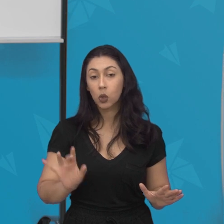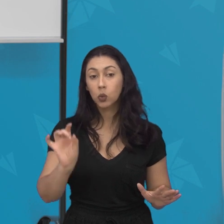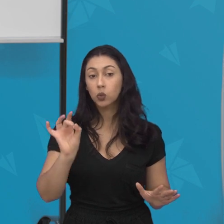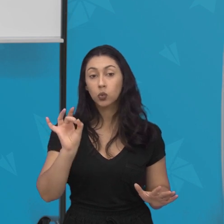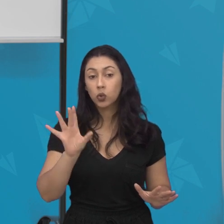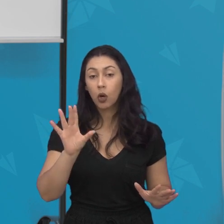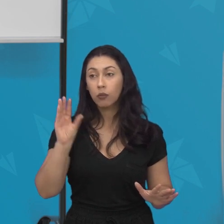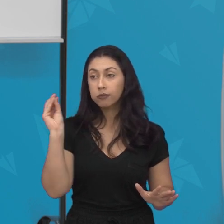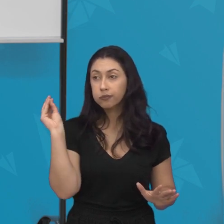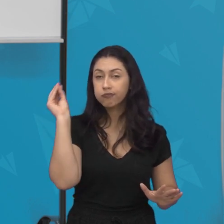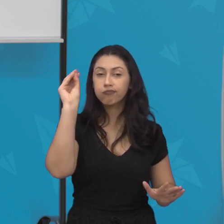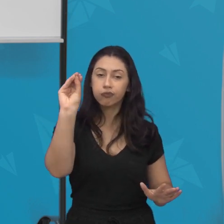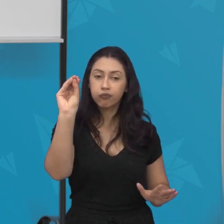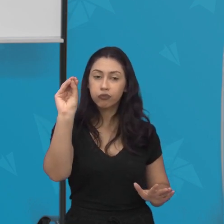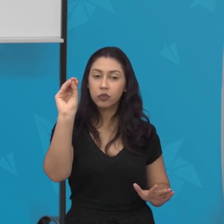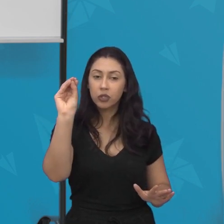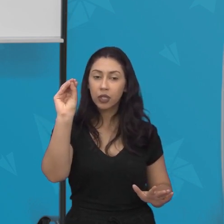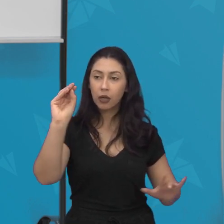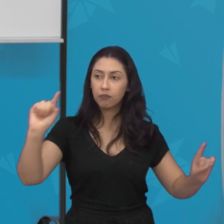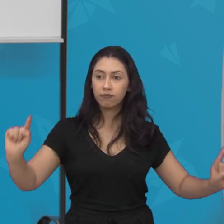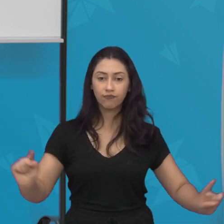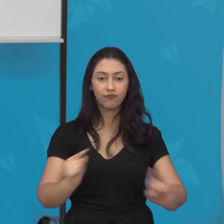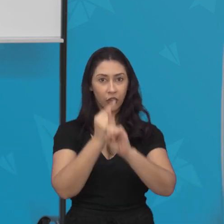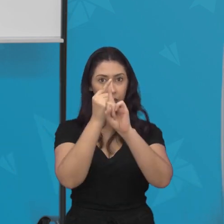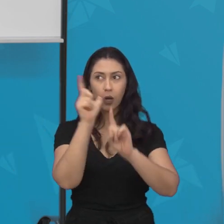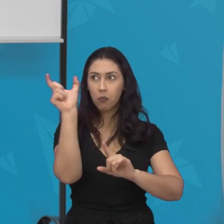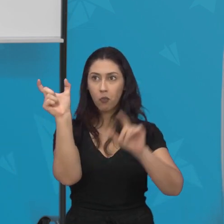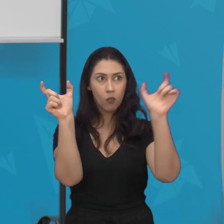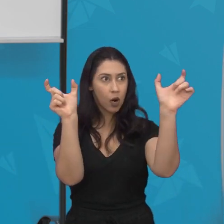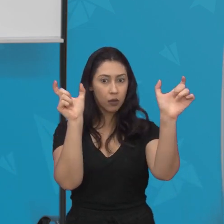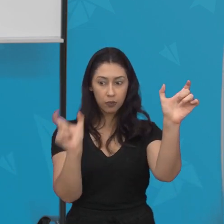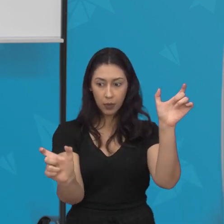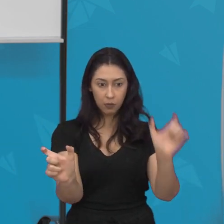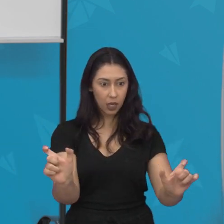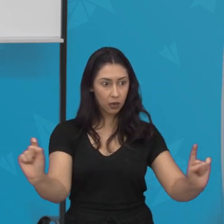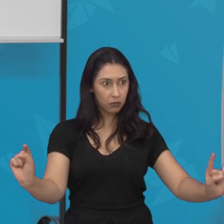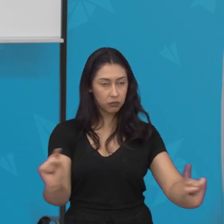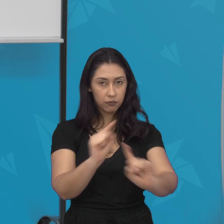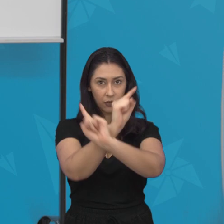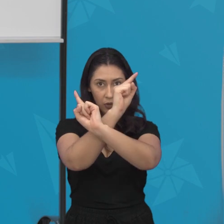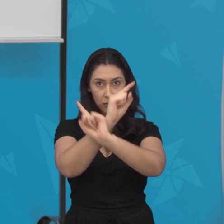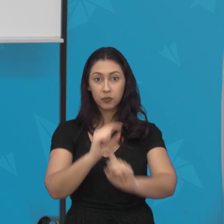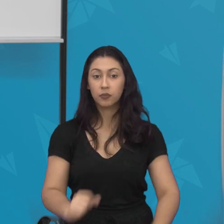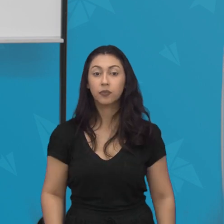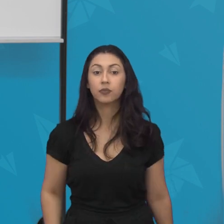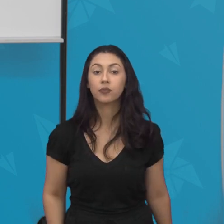basta a gente colocar aqui x vezes 78, Vai estar de um lado, aí aqui já vai estar, então,